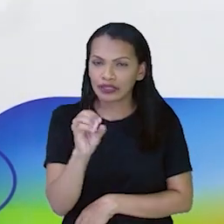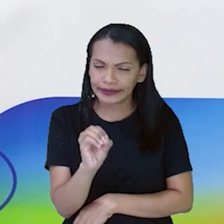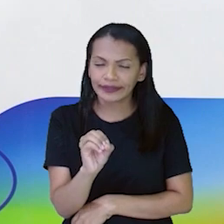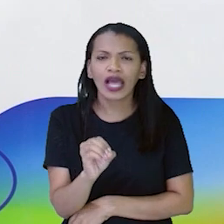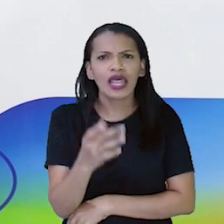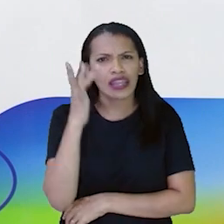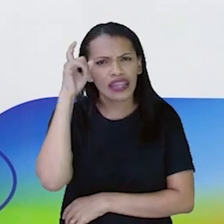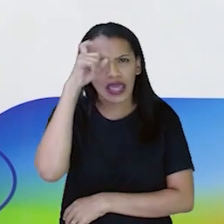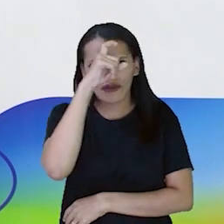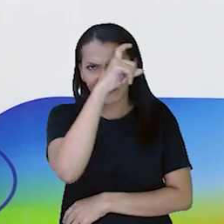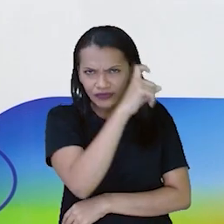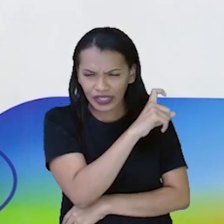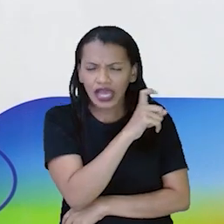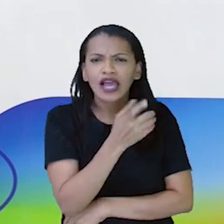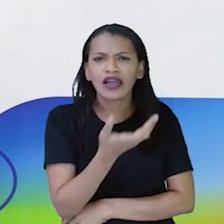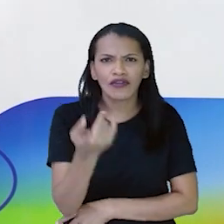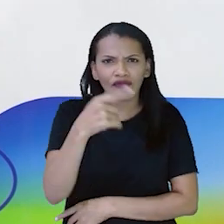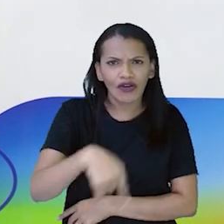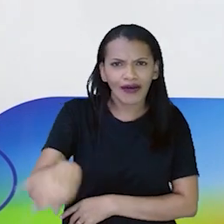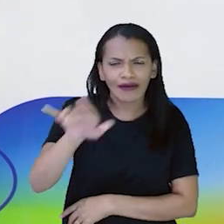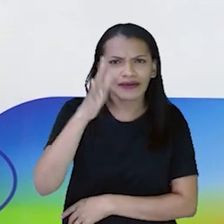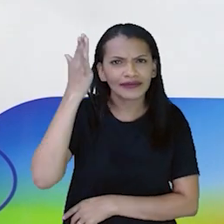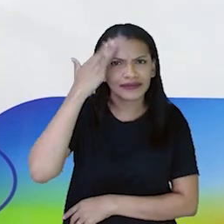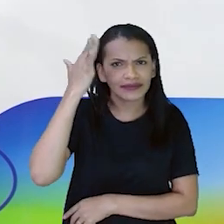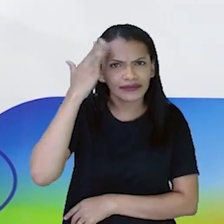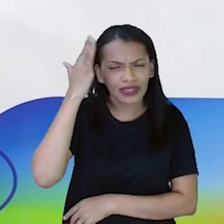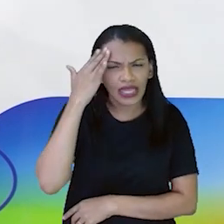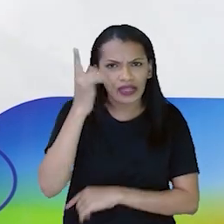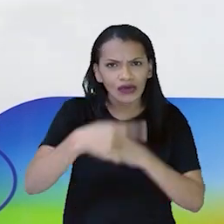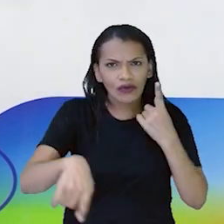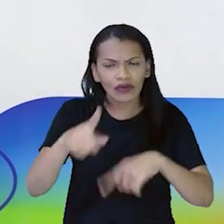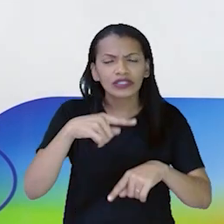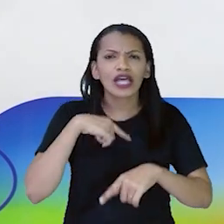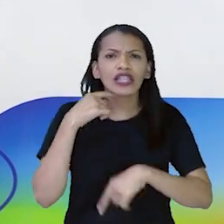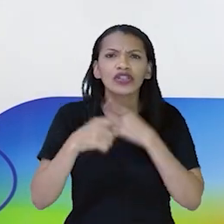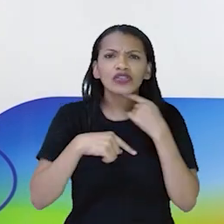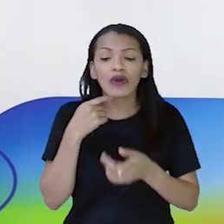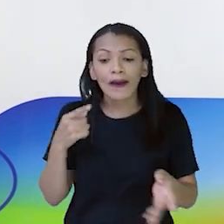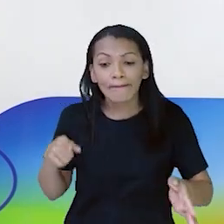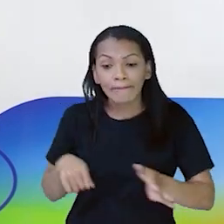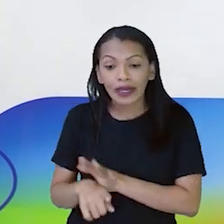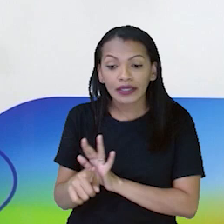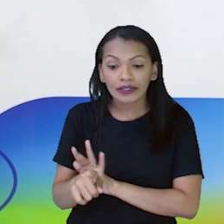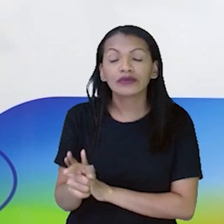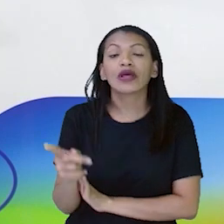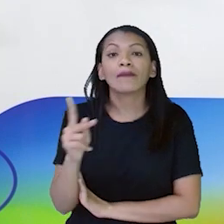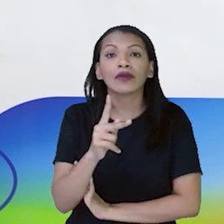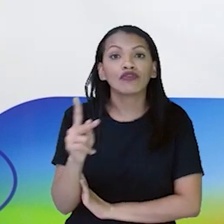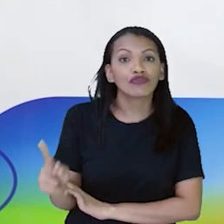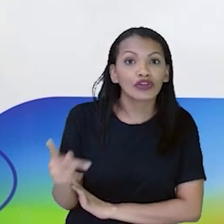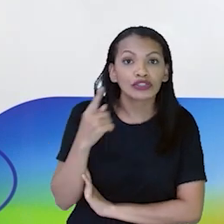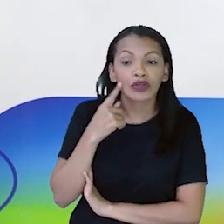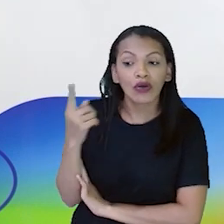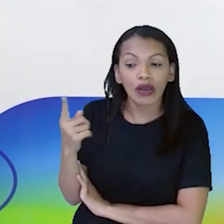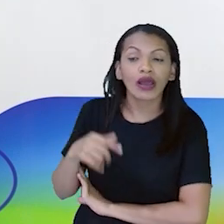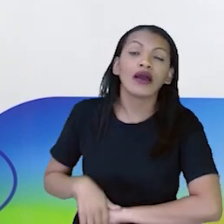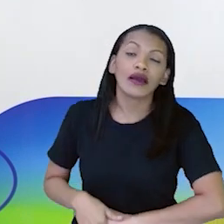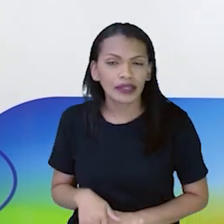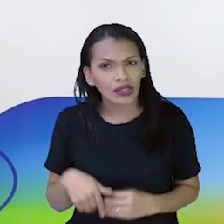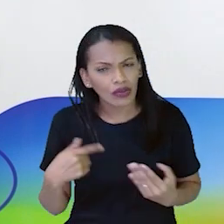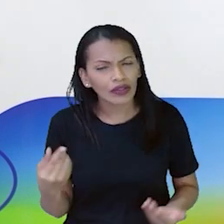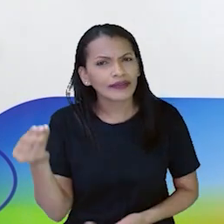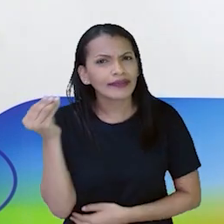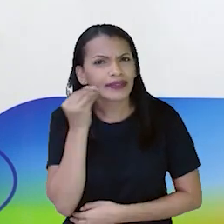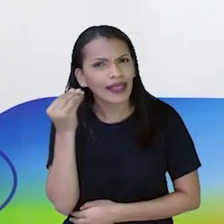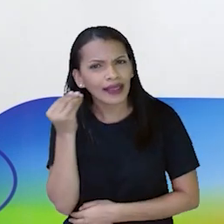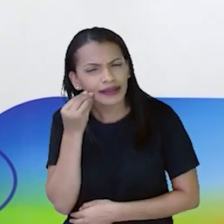Difícil ou deu para entender? Ficaram com alguma dúvida? Pergunta para a professora Abigail que ela me diz e a gente tenta aqui